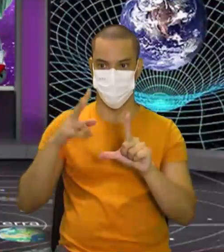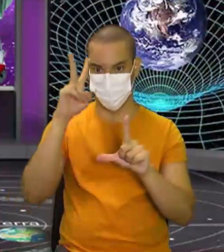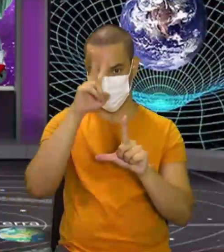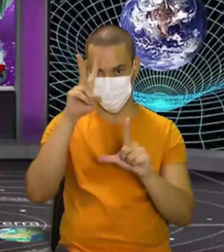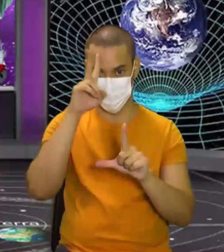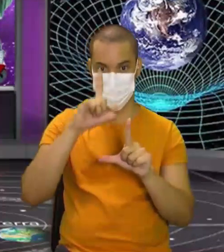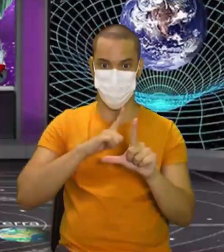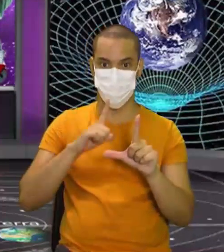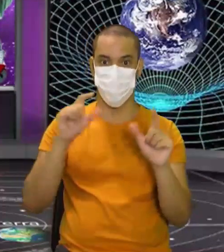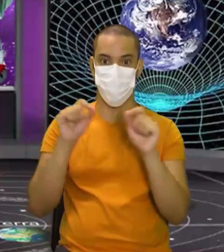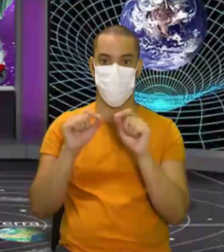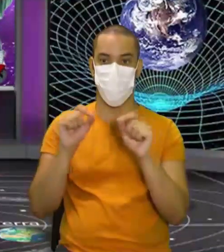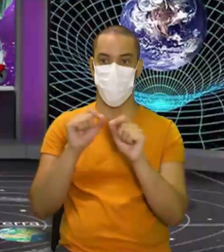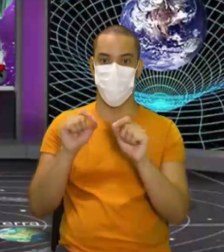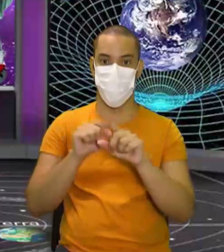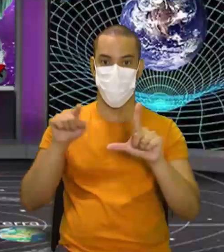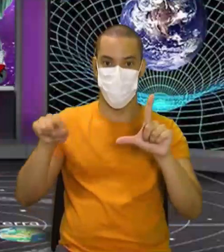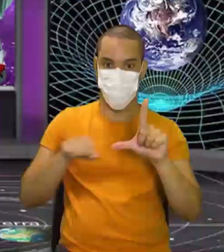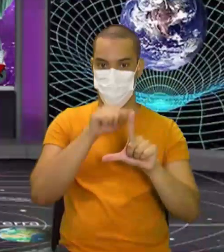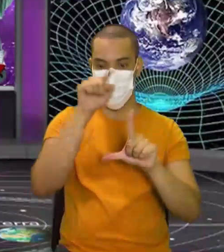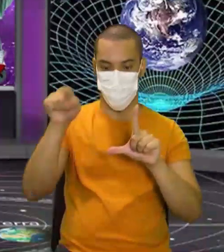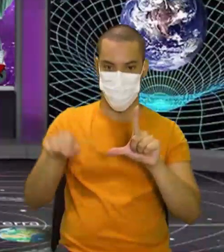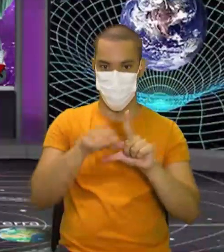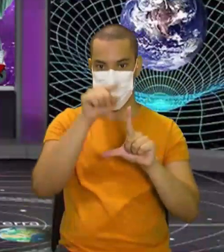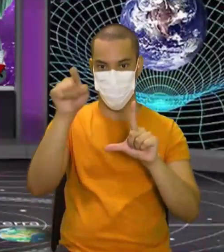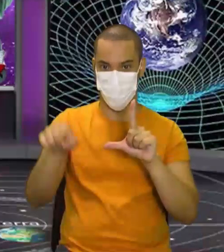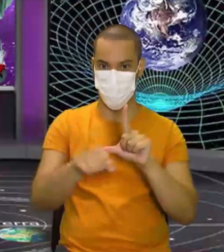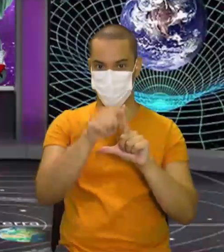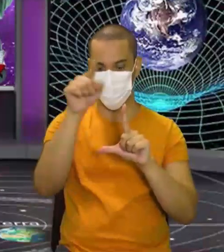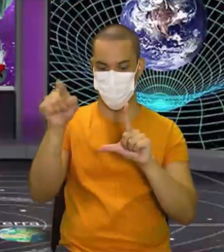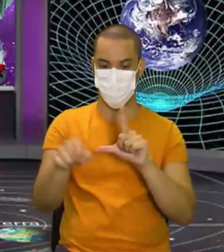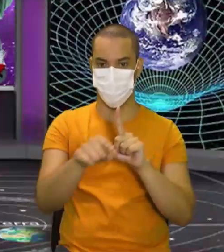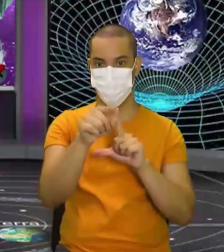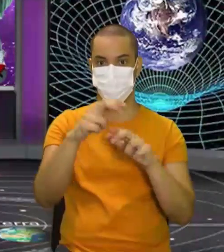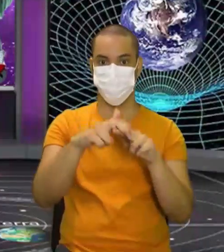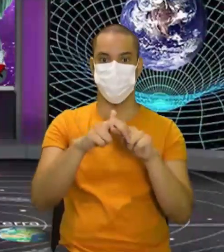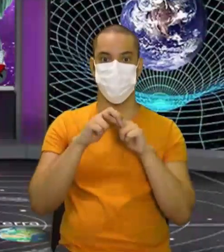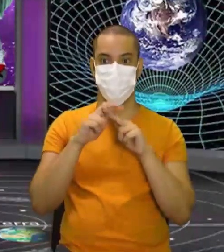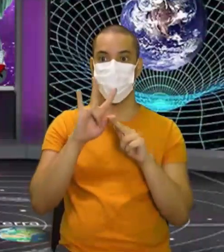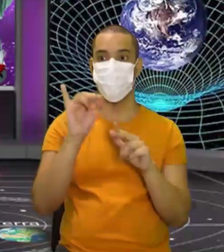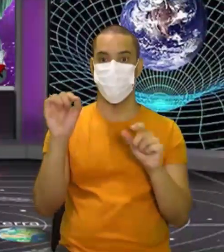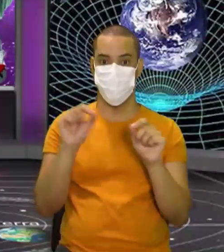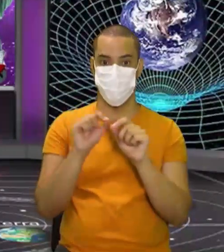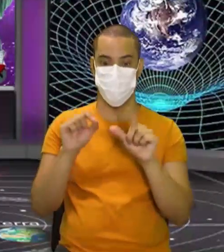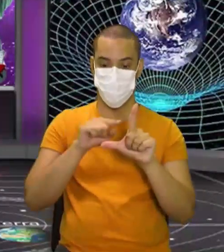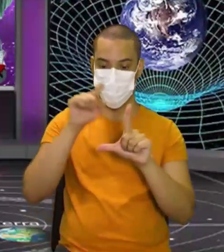O movimento retilíneo uniforme vai fazer o quê? Um giro. Então, movimento